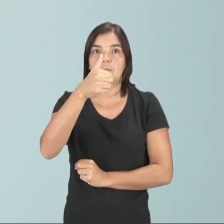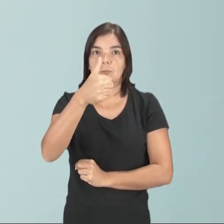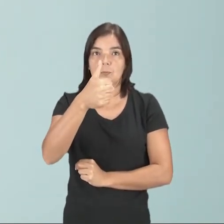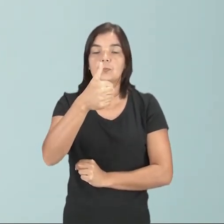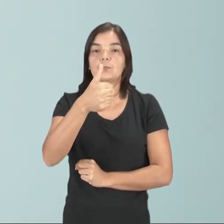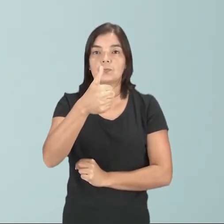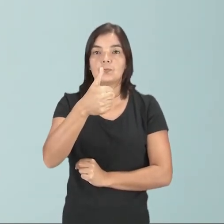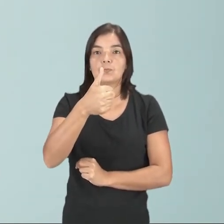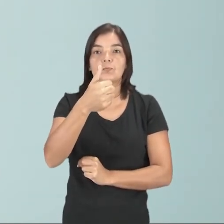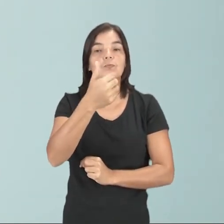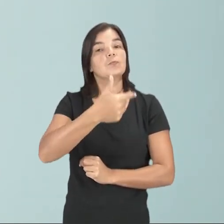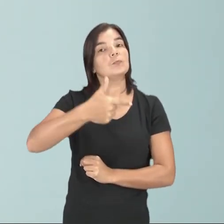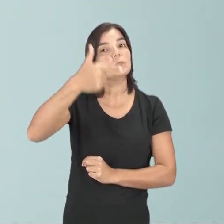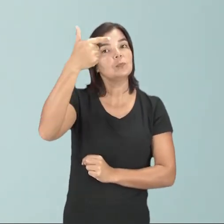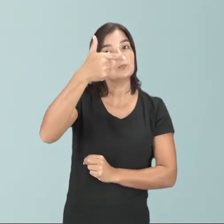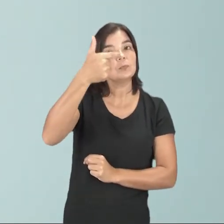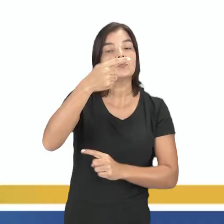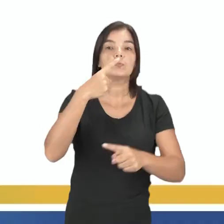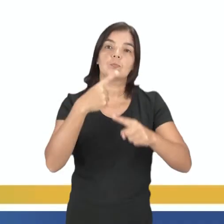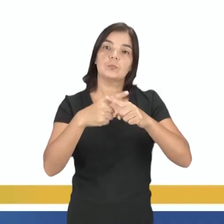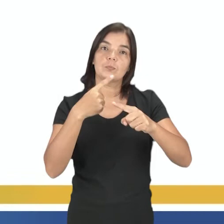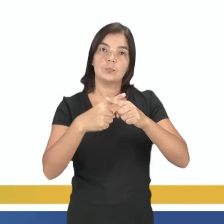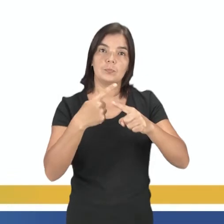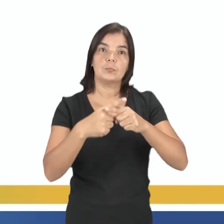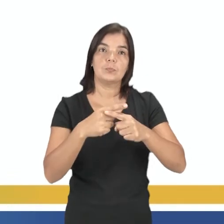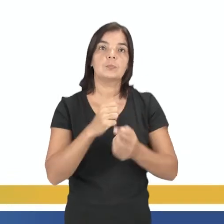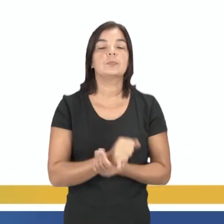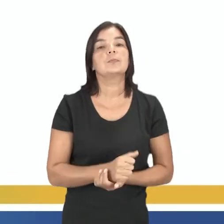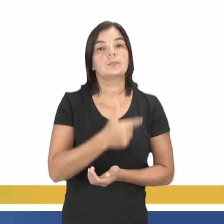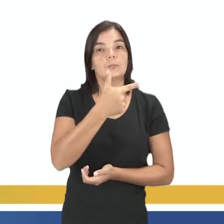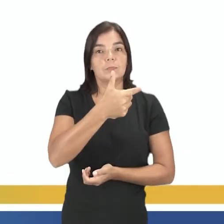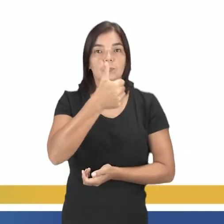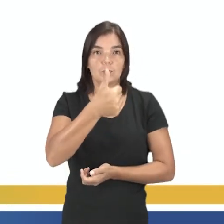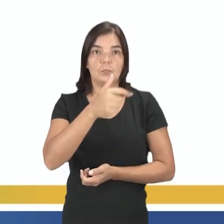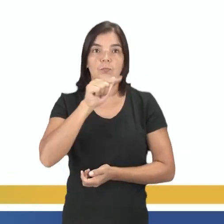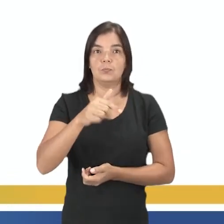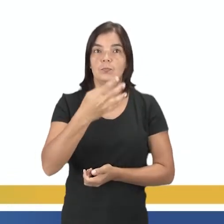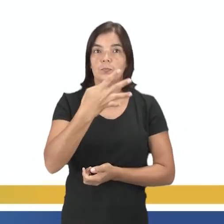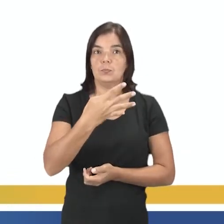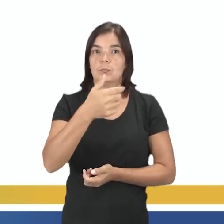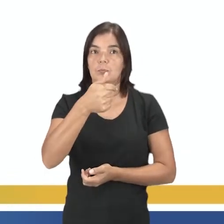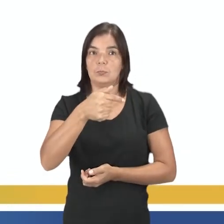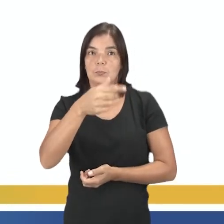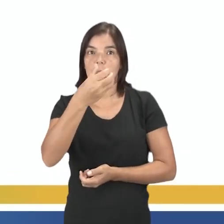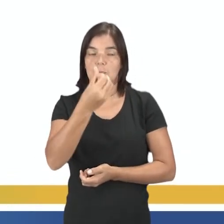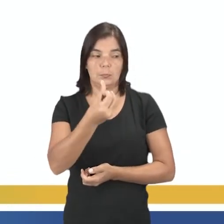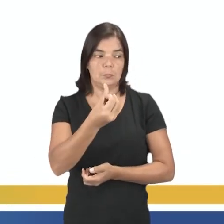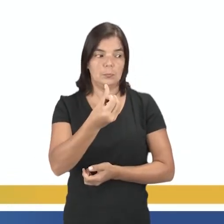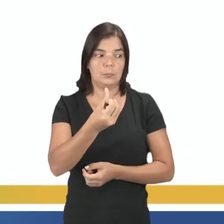6,37, você tem que elevar ele ao quadrado, ou seja, multiplicar por ele mesmo, que vai dar